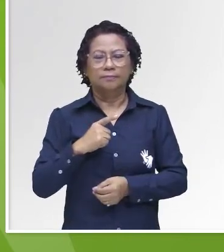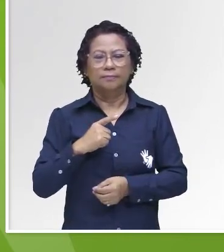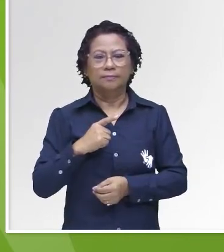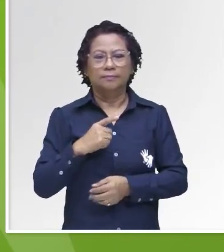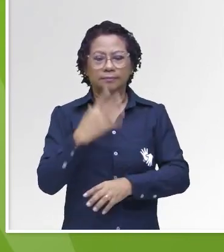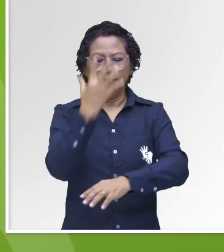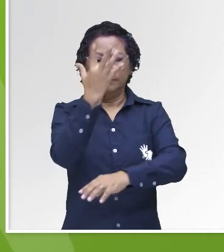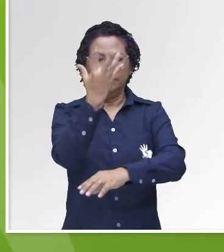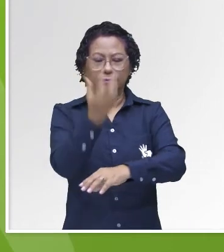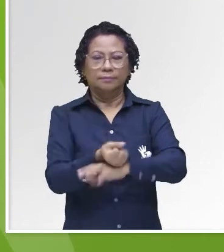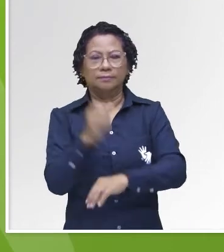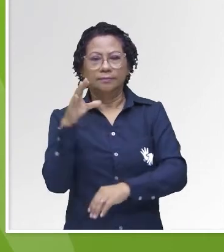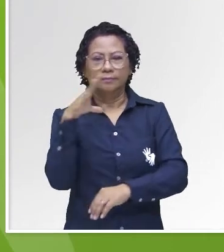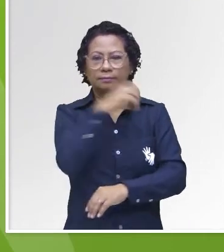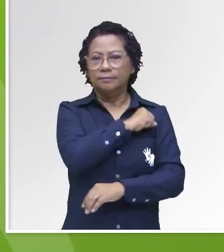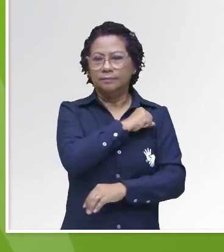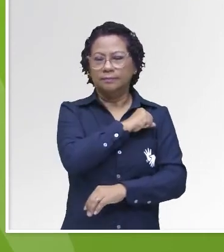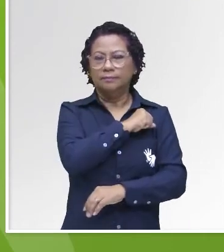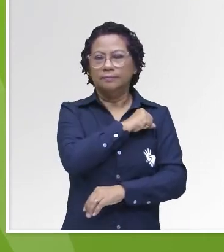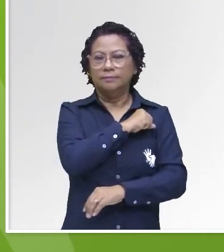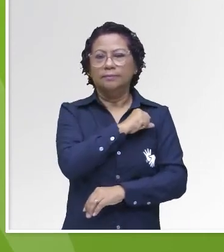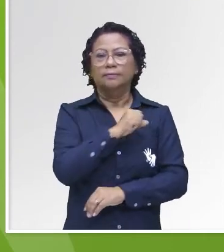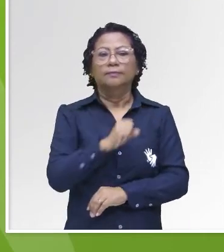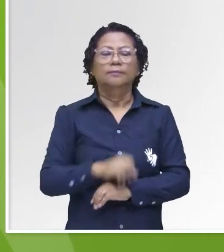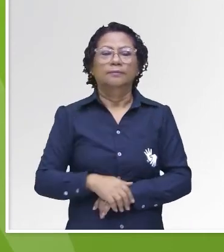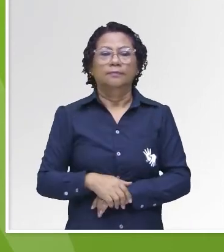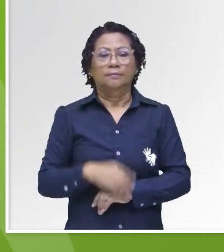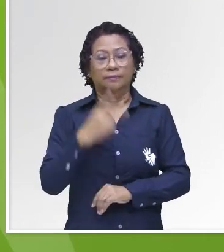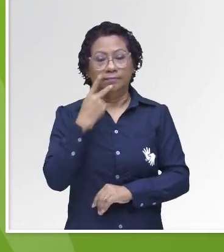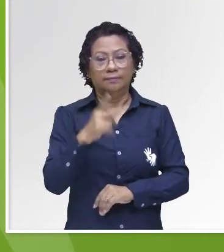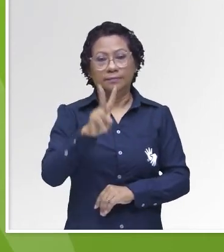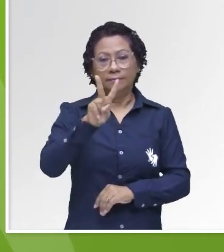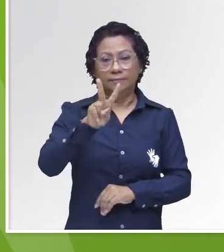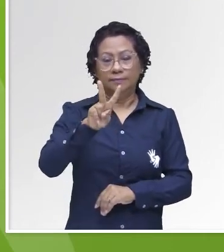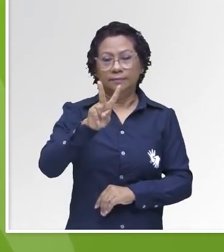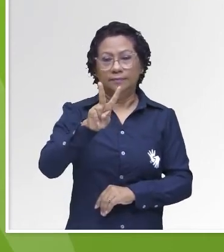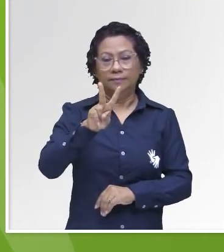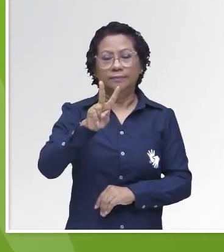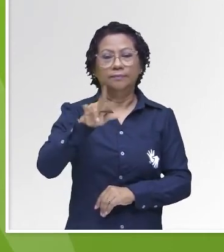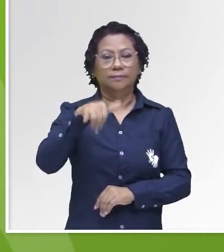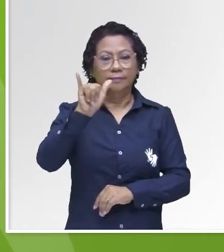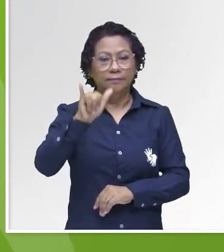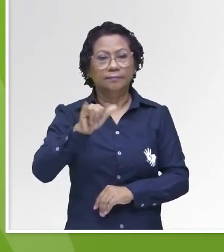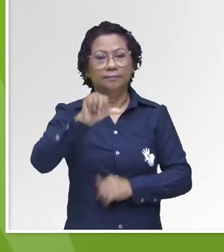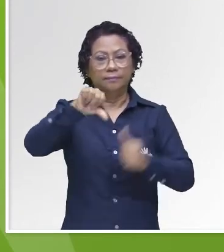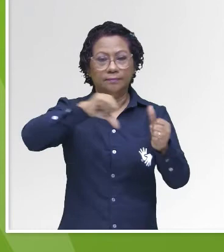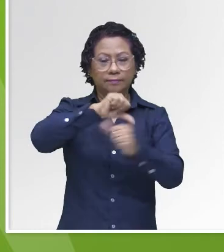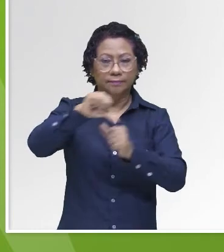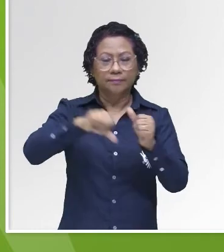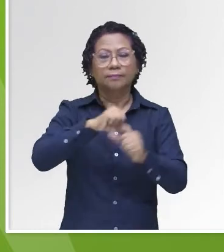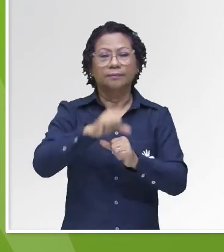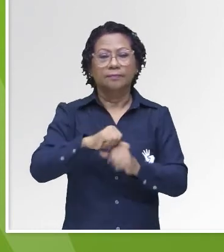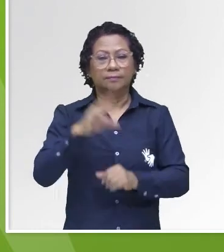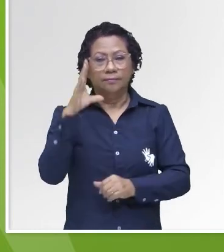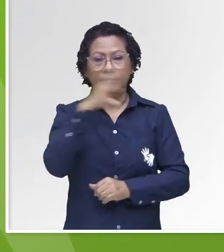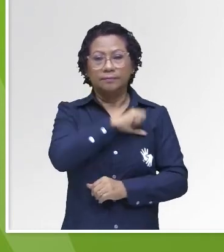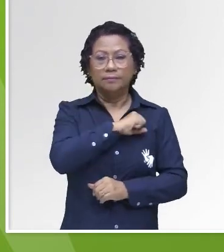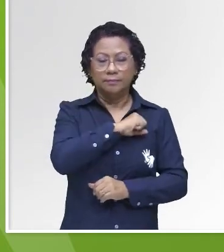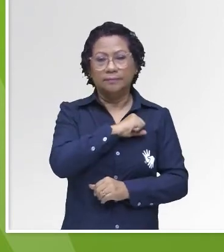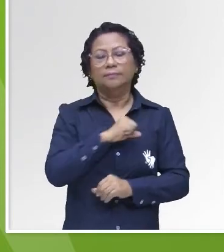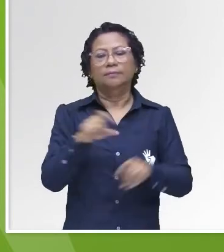essa velocidade, olha, na vertical, que eu chamei de VY aqui, ela não só muda, como ela aumenta, tá certo? Ela